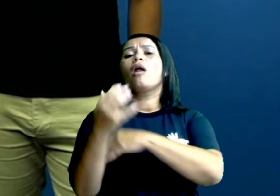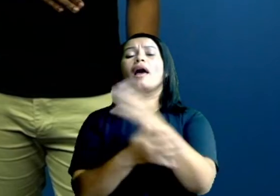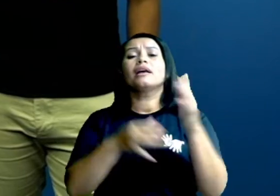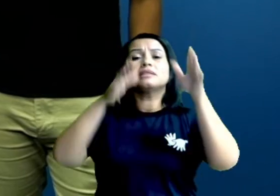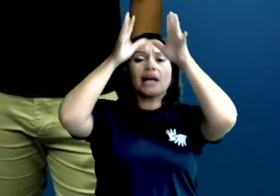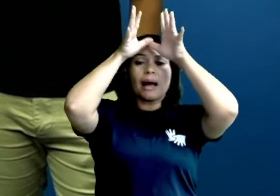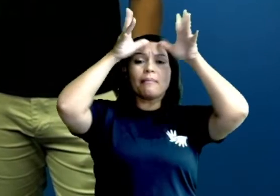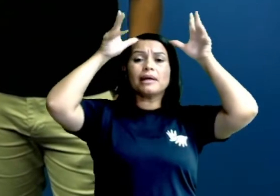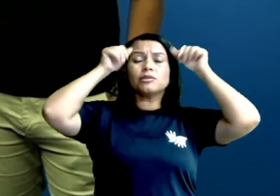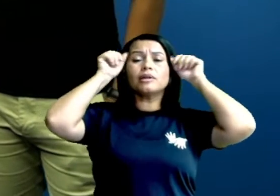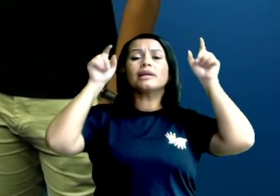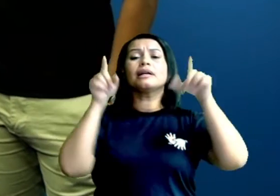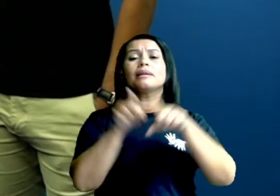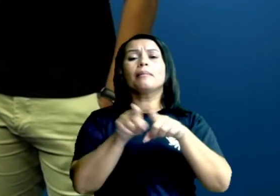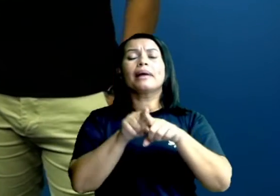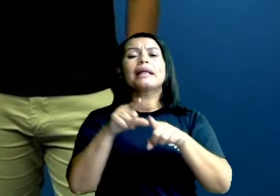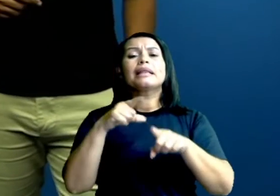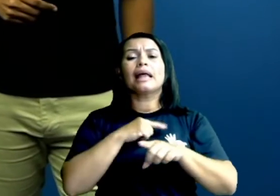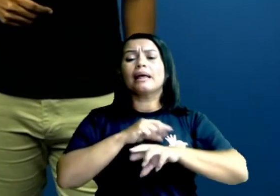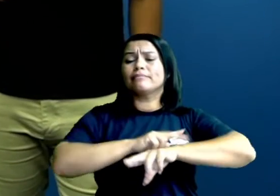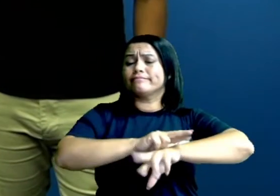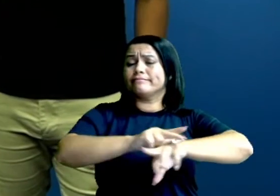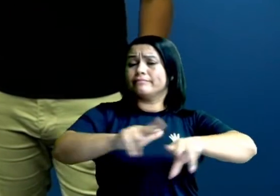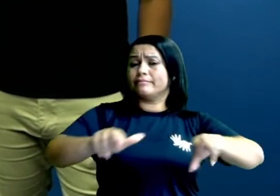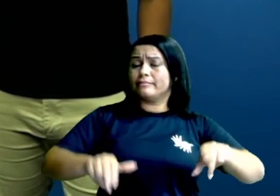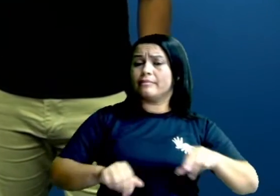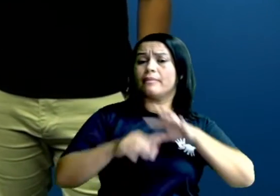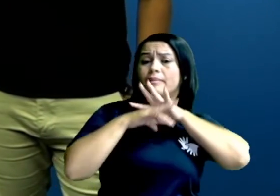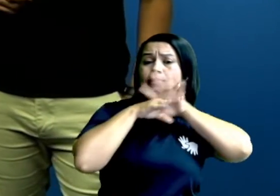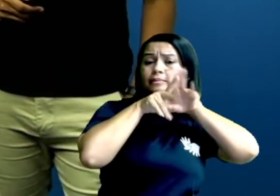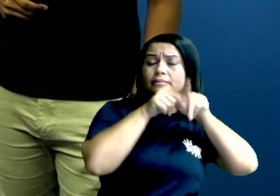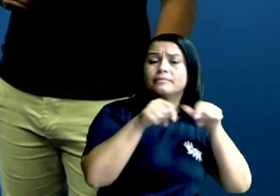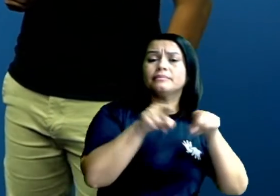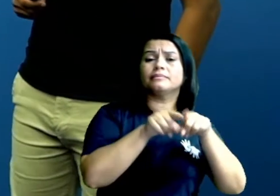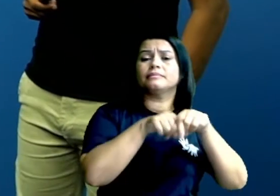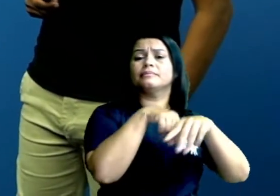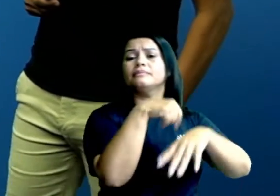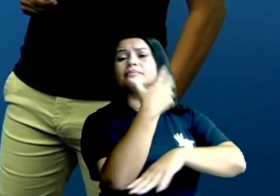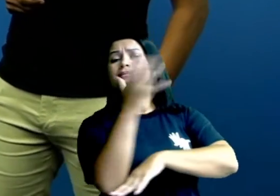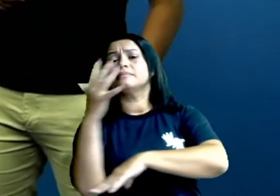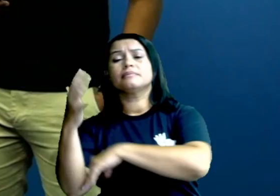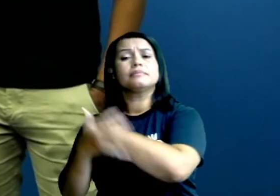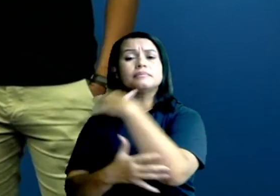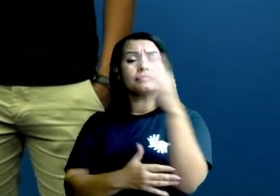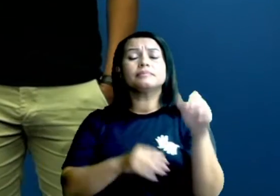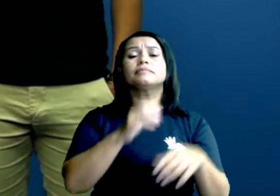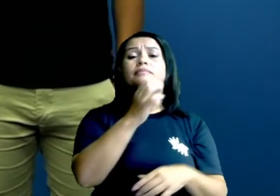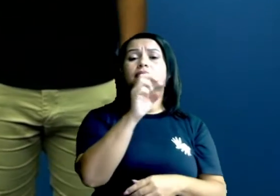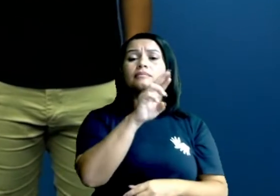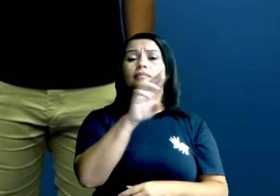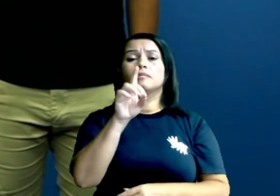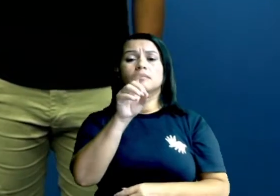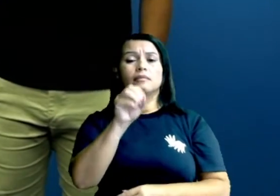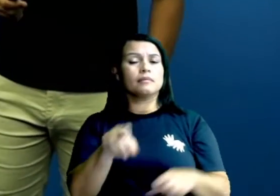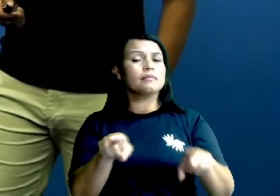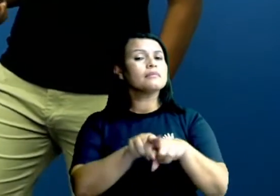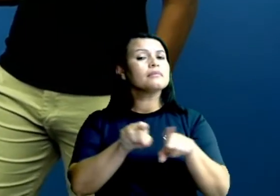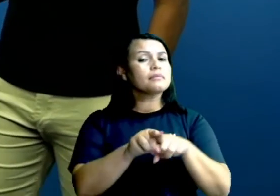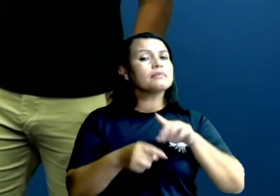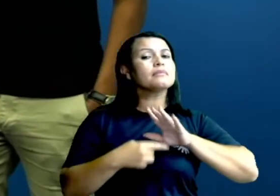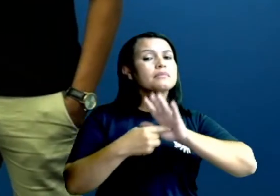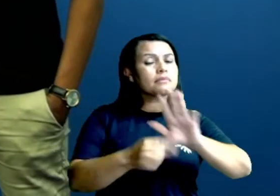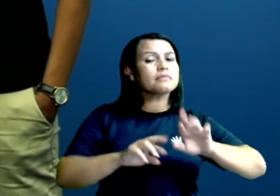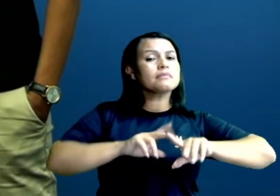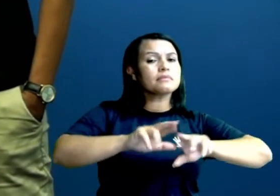diversificados em termos de plantas e animais, o cerrado também, né, vai entrar nesse grupo aí de vegetações que apresentam uma grande